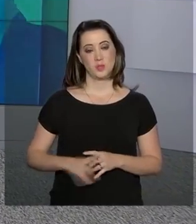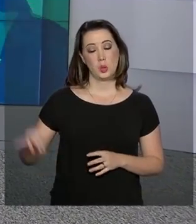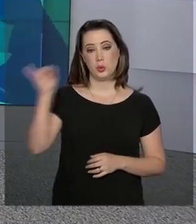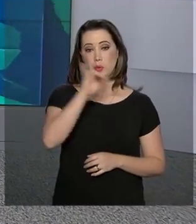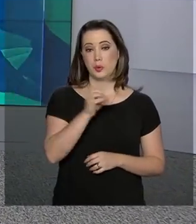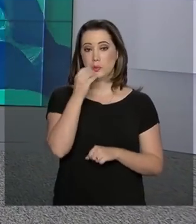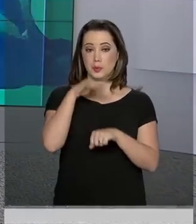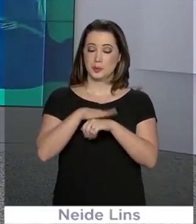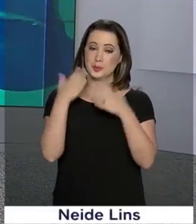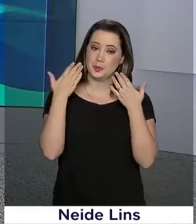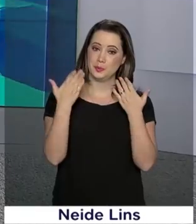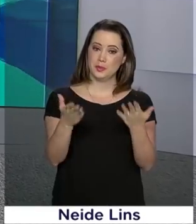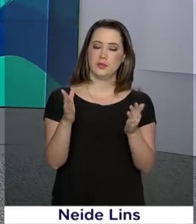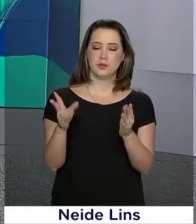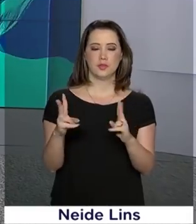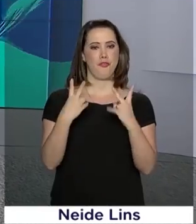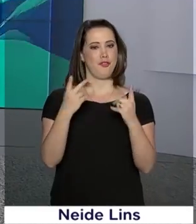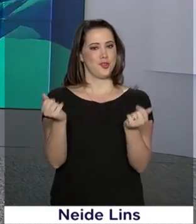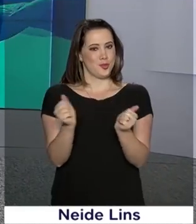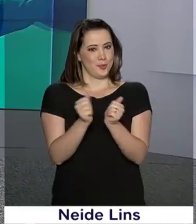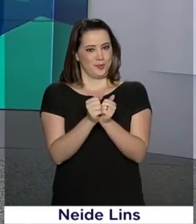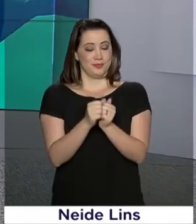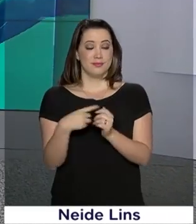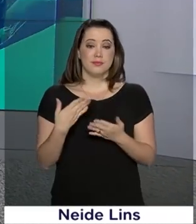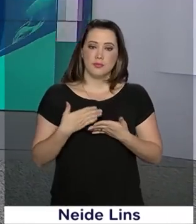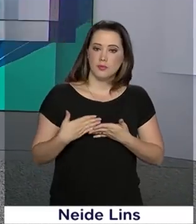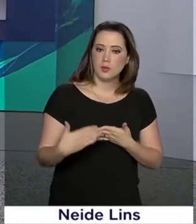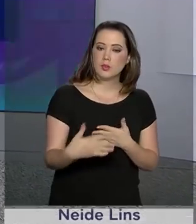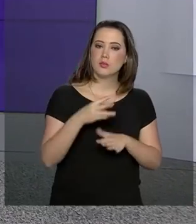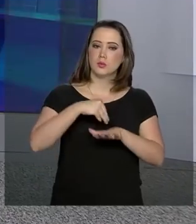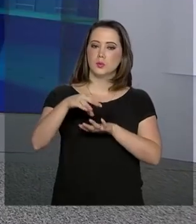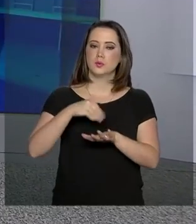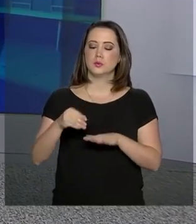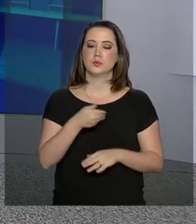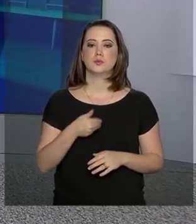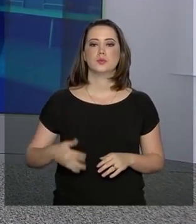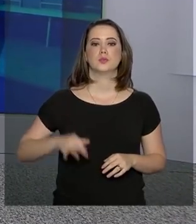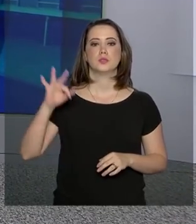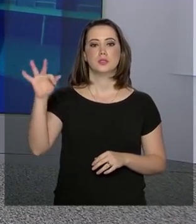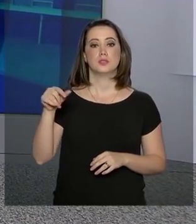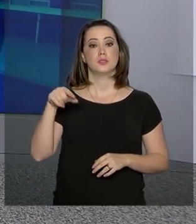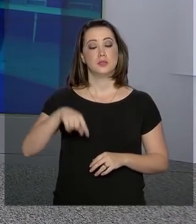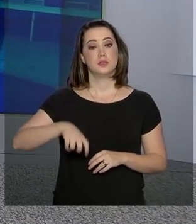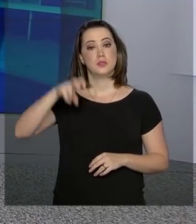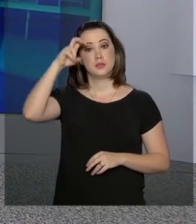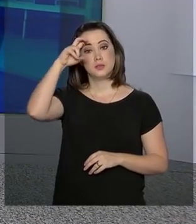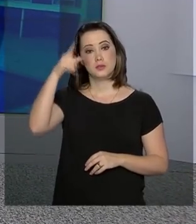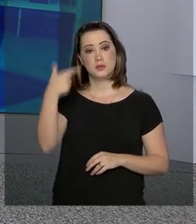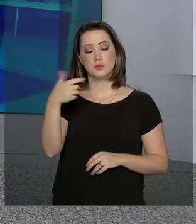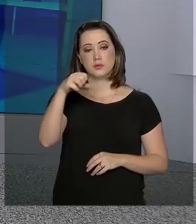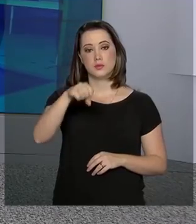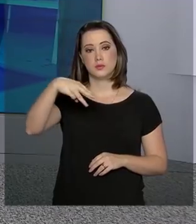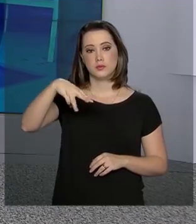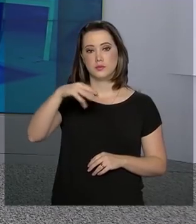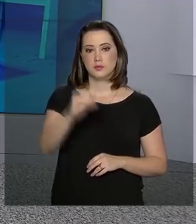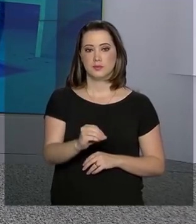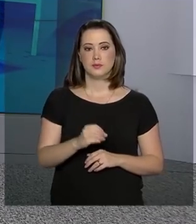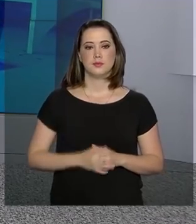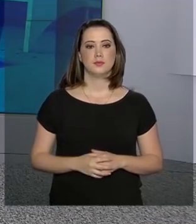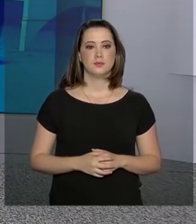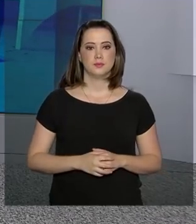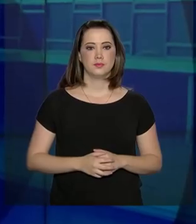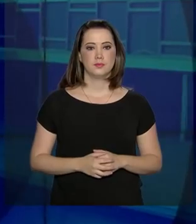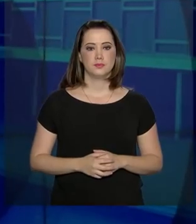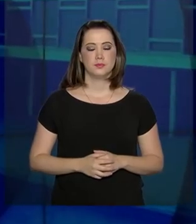Olá, boa noite para você. Acompanhe com a gente a partir de agora as notícias do governo federal desta quinta-feira, 28 de